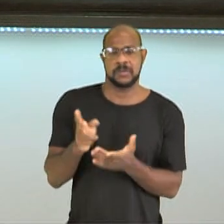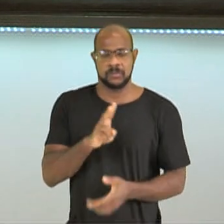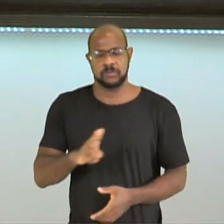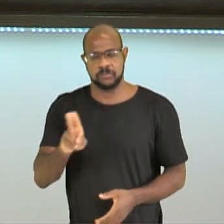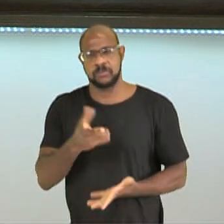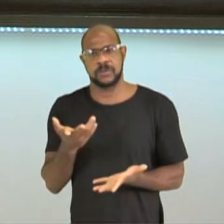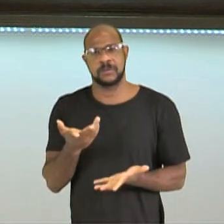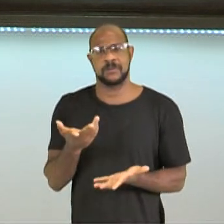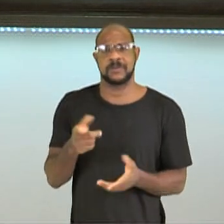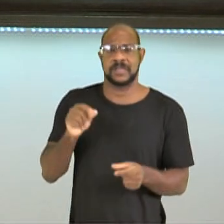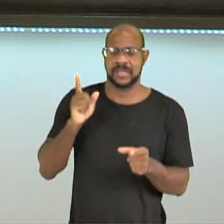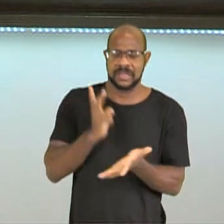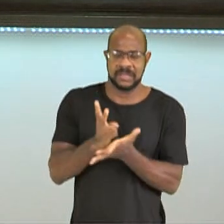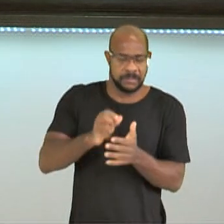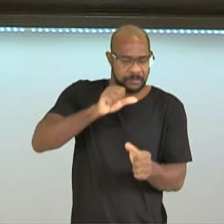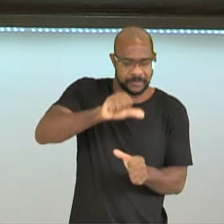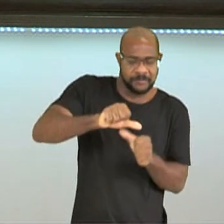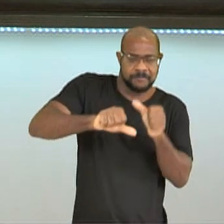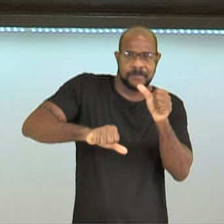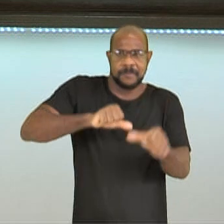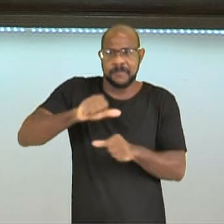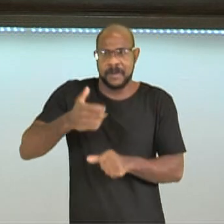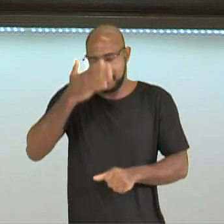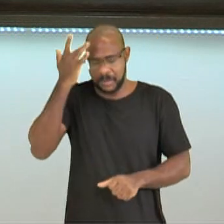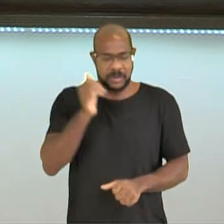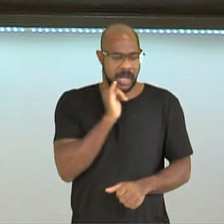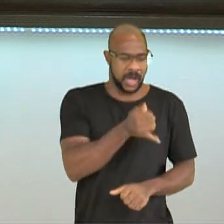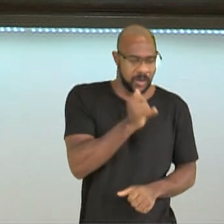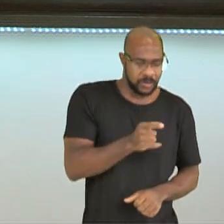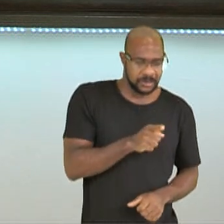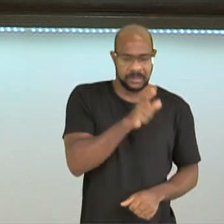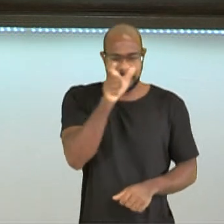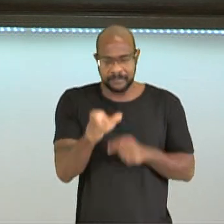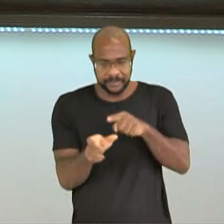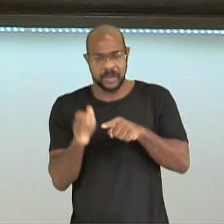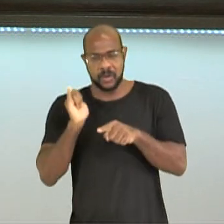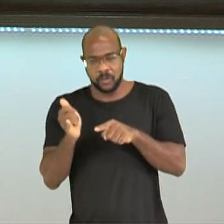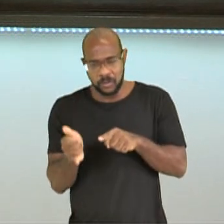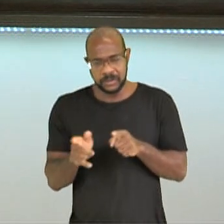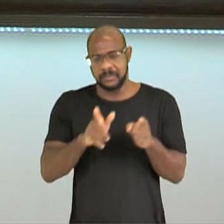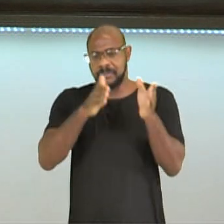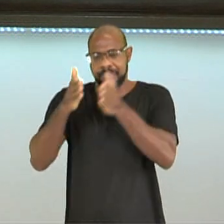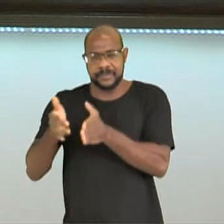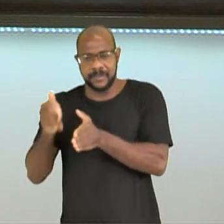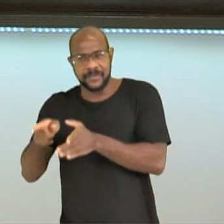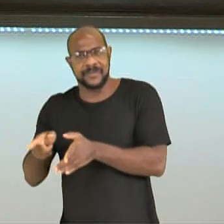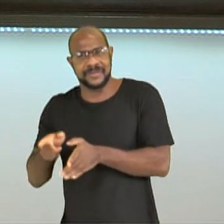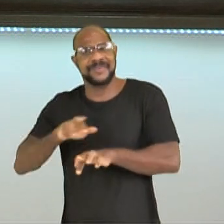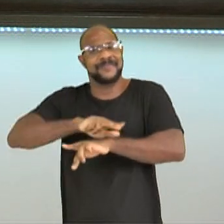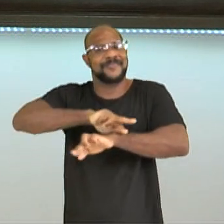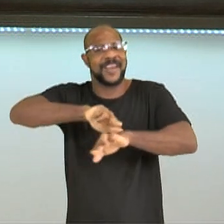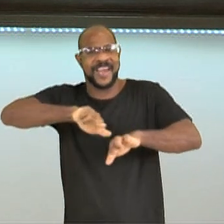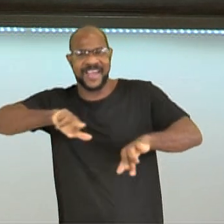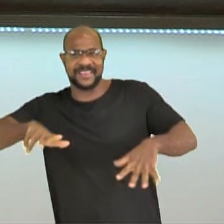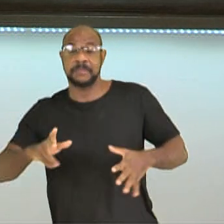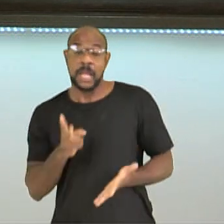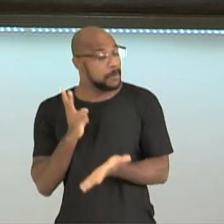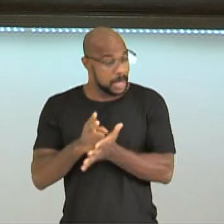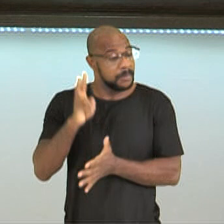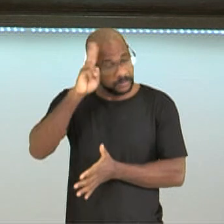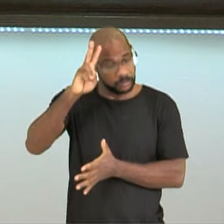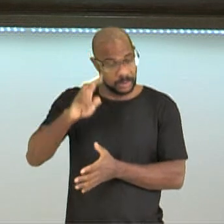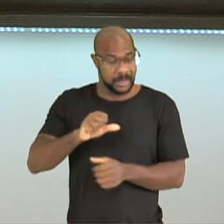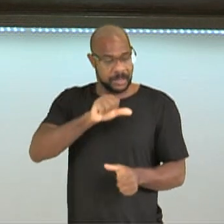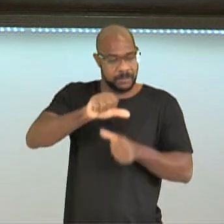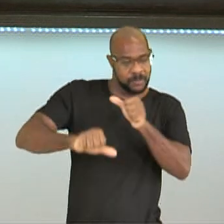história ela muda um pouco, ela se modifica. Por quê? É um traço da oralidade. O contador de história, ele se